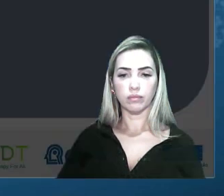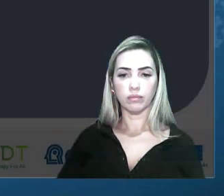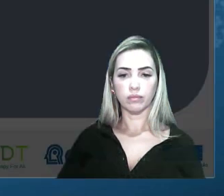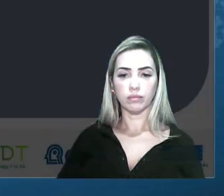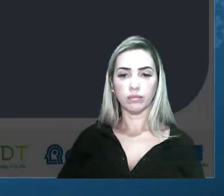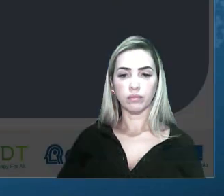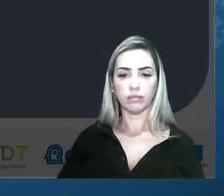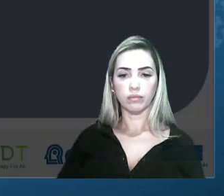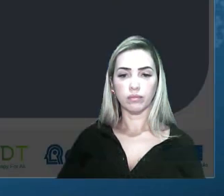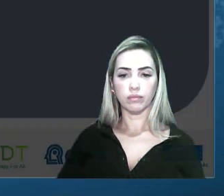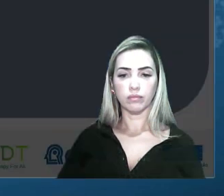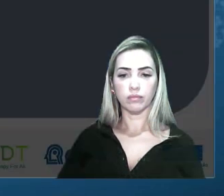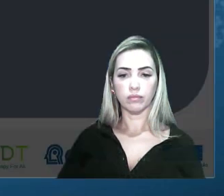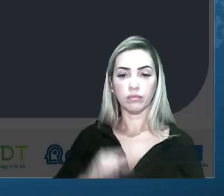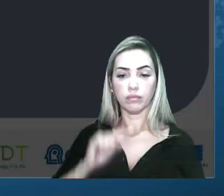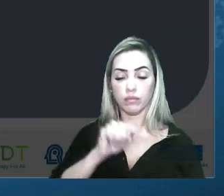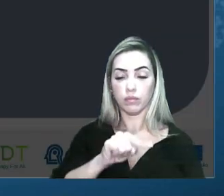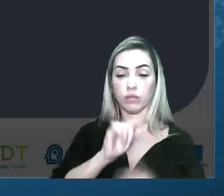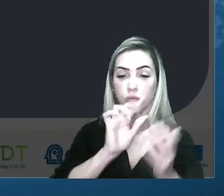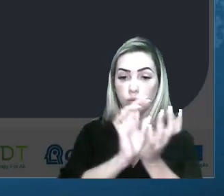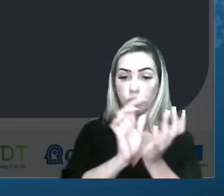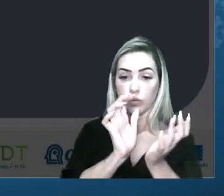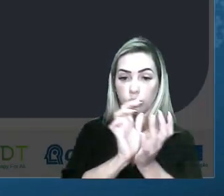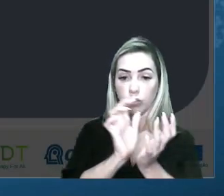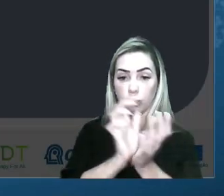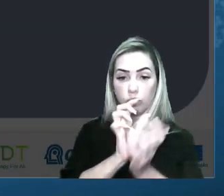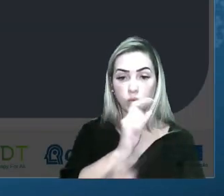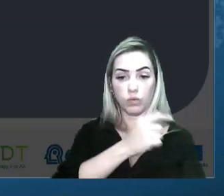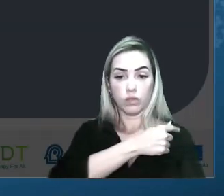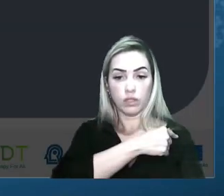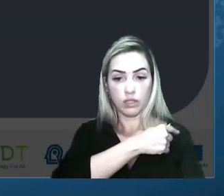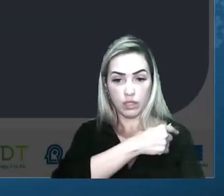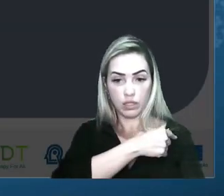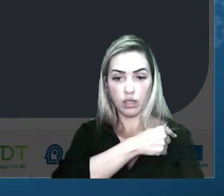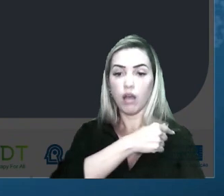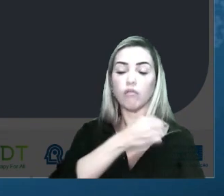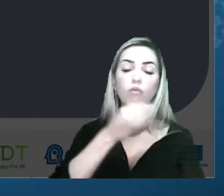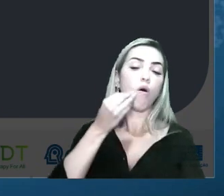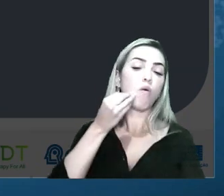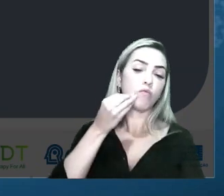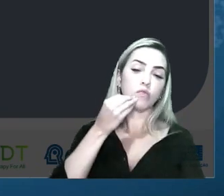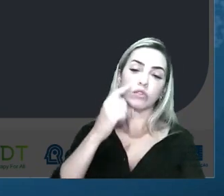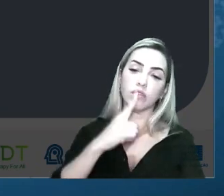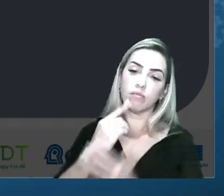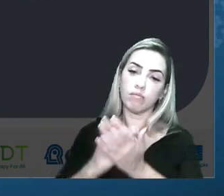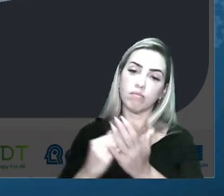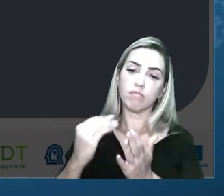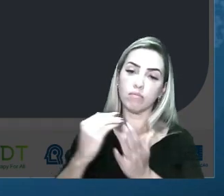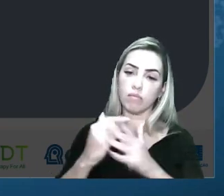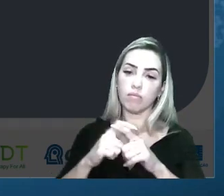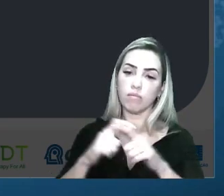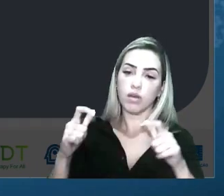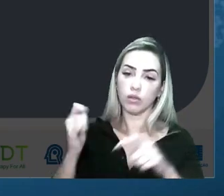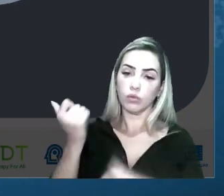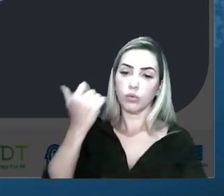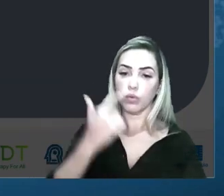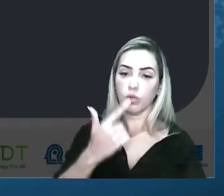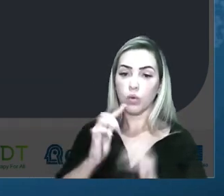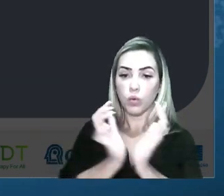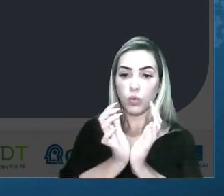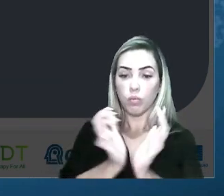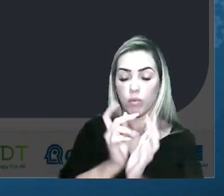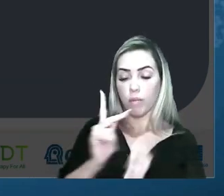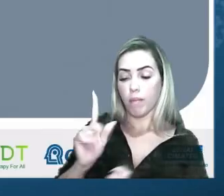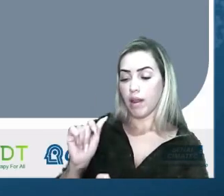Esse grupo, né, vacinado obviamente, teve uma incidência maior do que o grupo placebo,